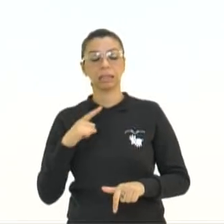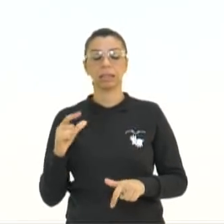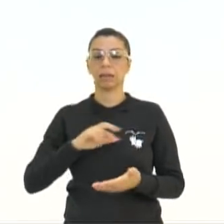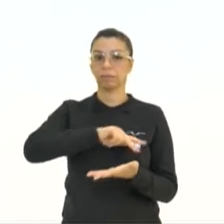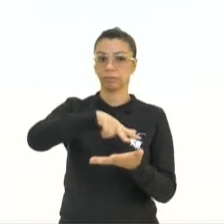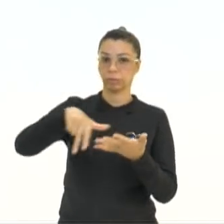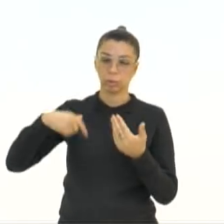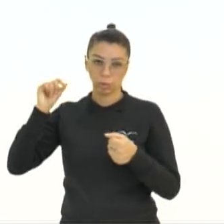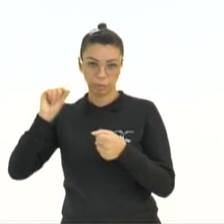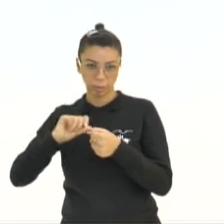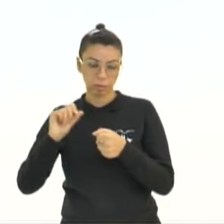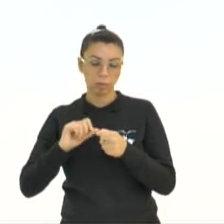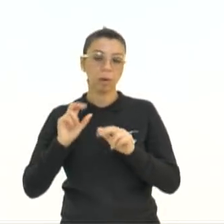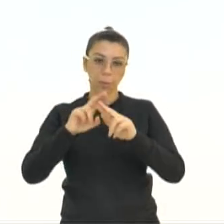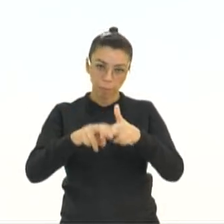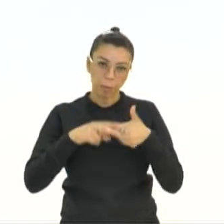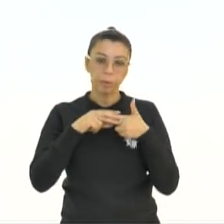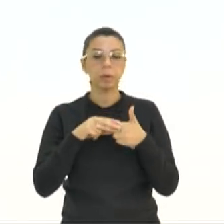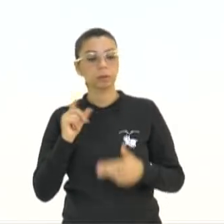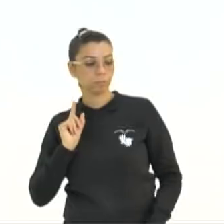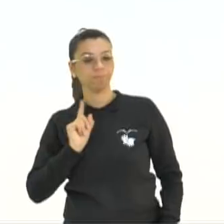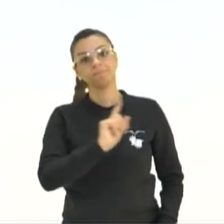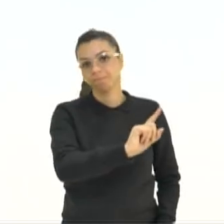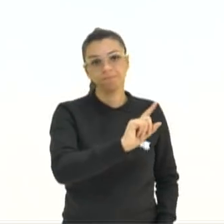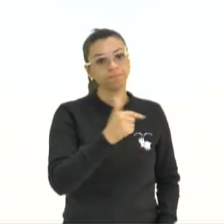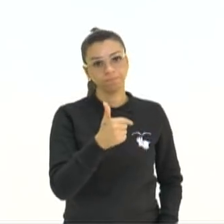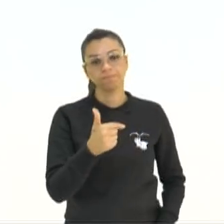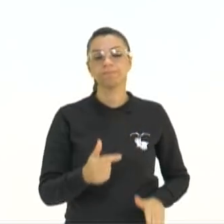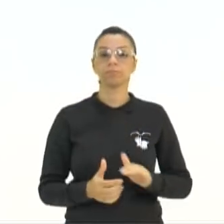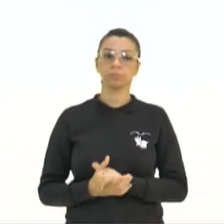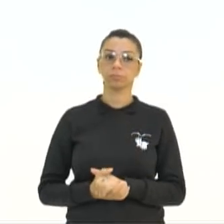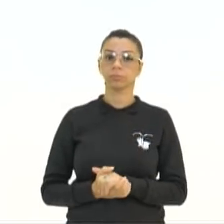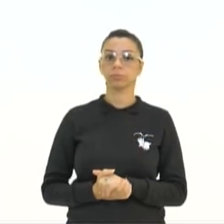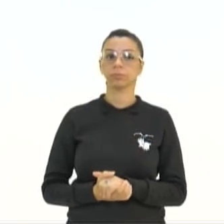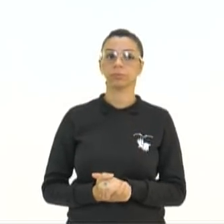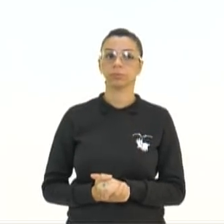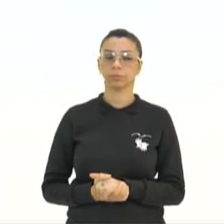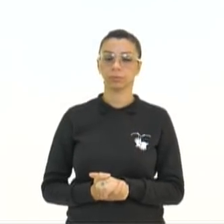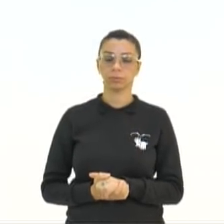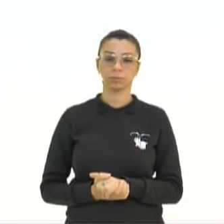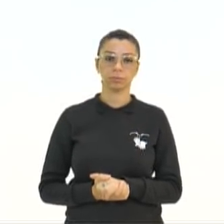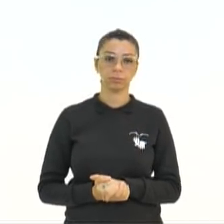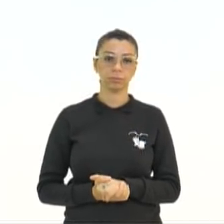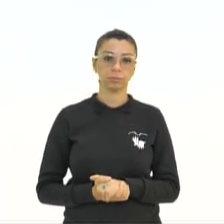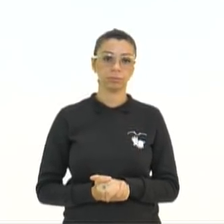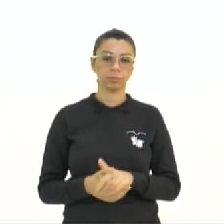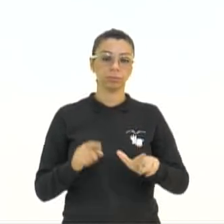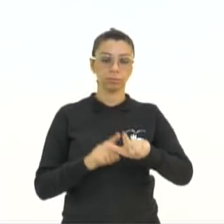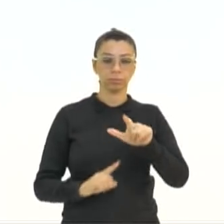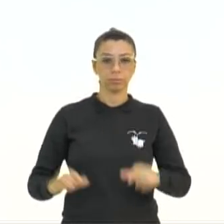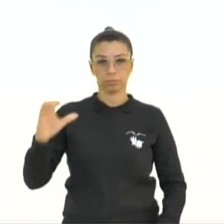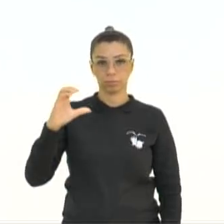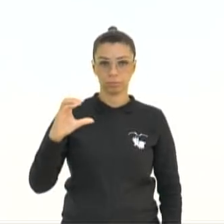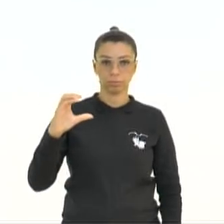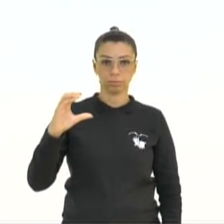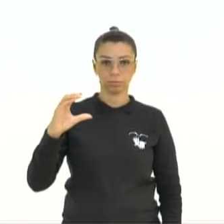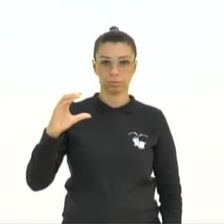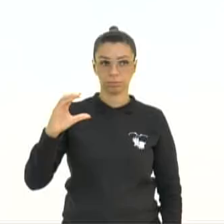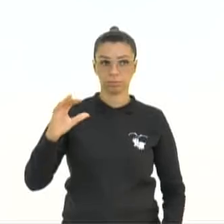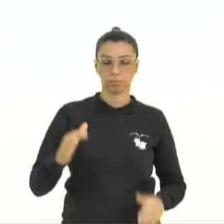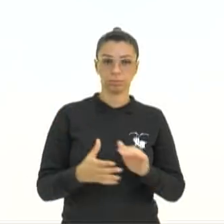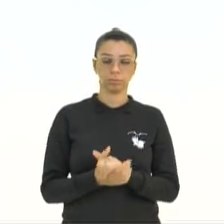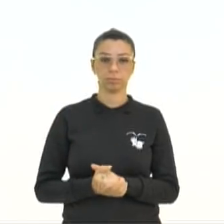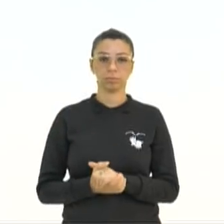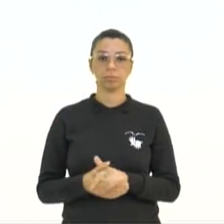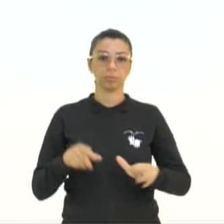isso que ele não foi, certo? Vamos fazer mais duas? Vamos lá. I am going to travel. I need to save money.